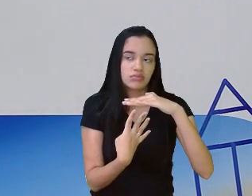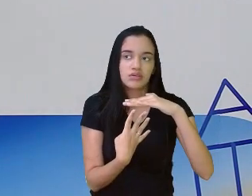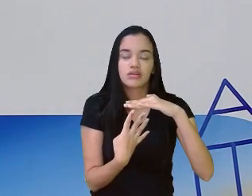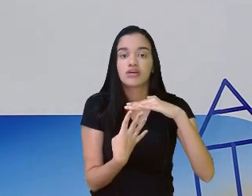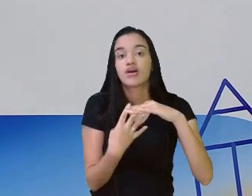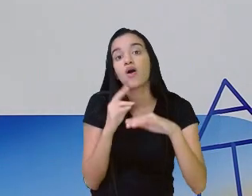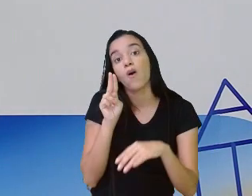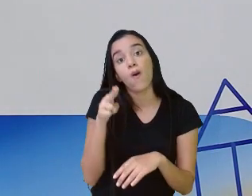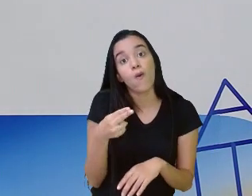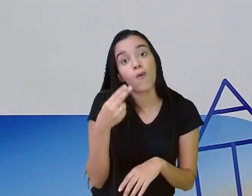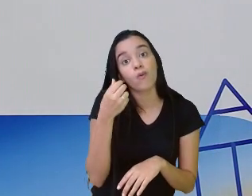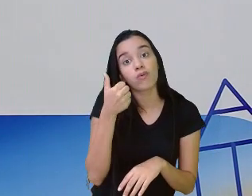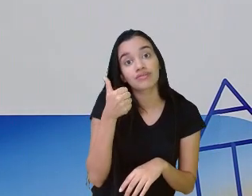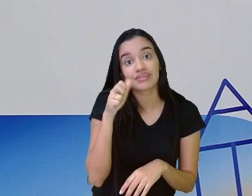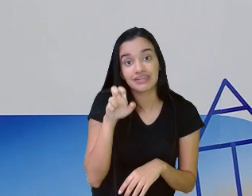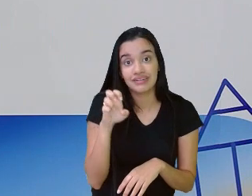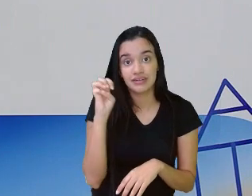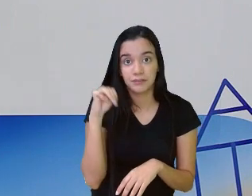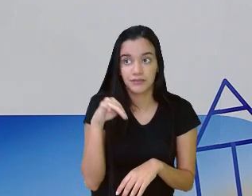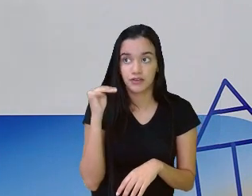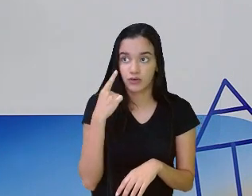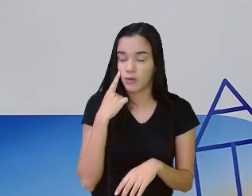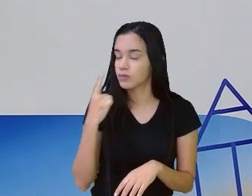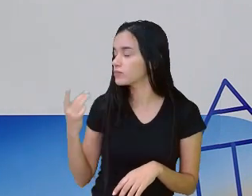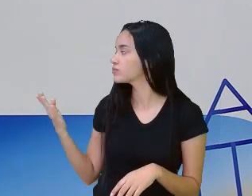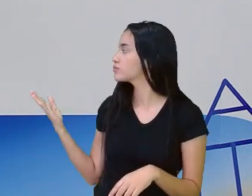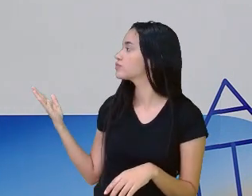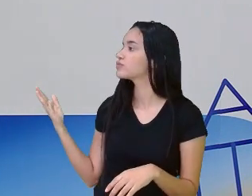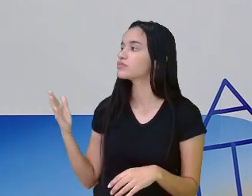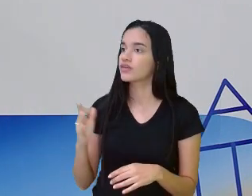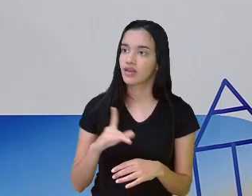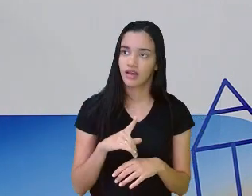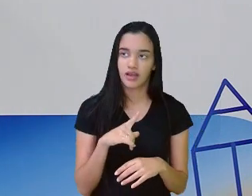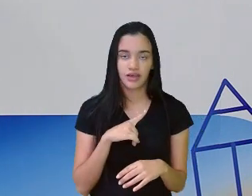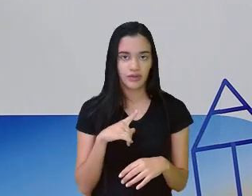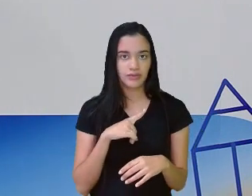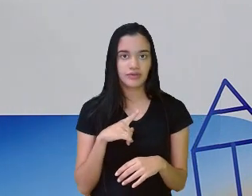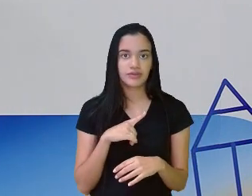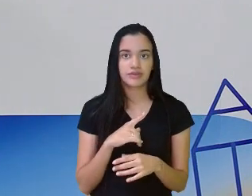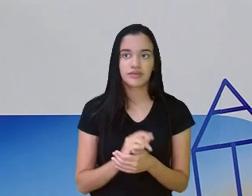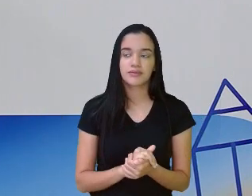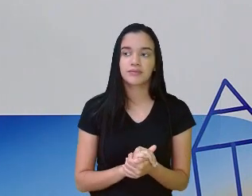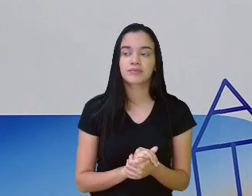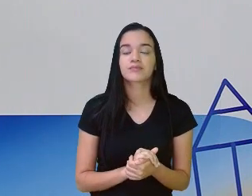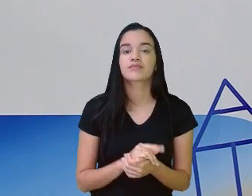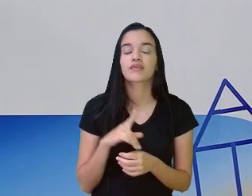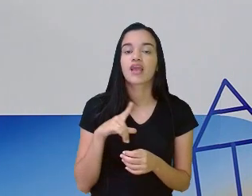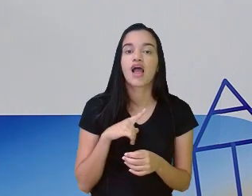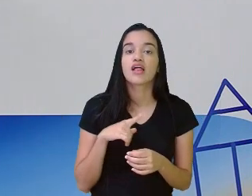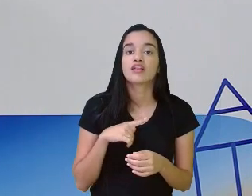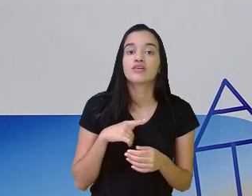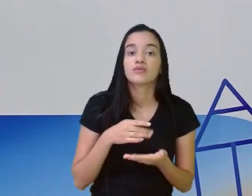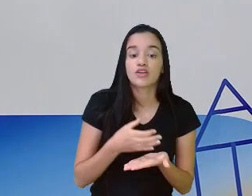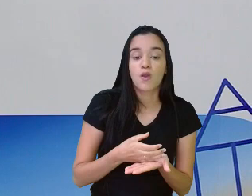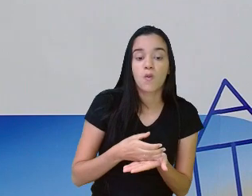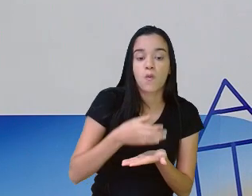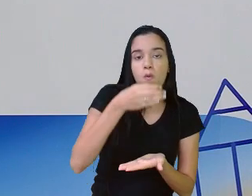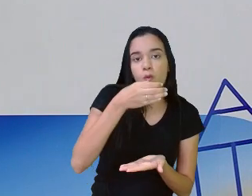15 minutos. Muito simples, né? Olha que exemplo eu tenho aqui. Eu tenho um